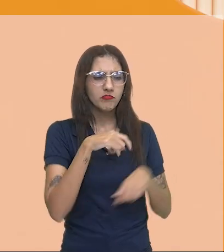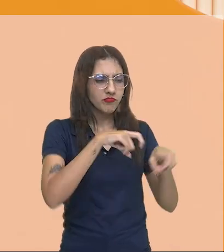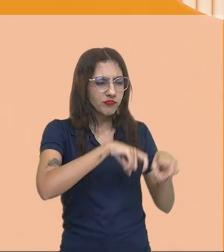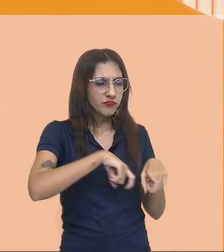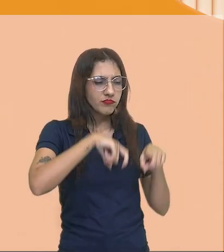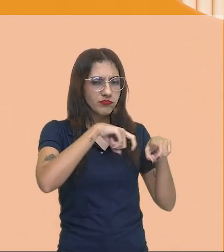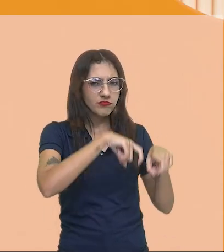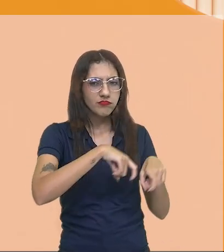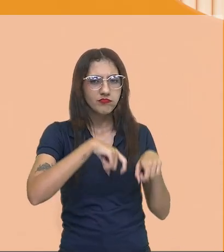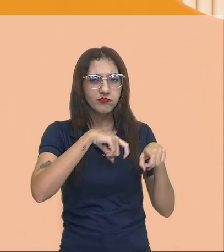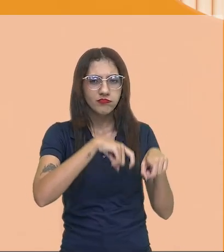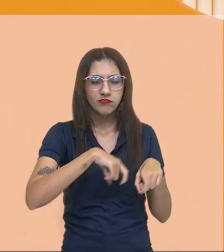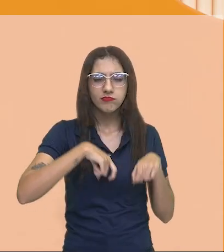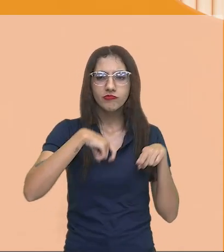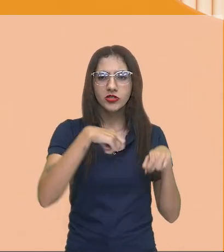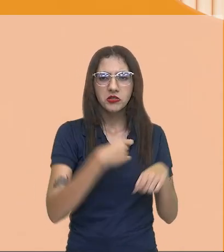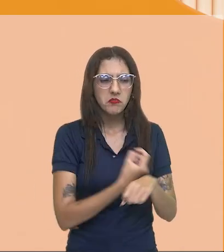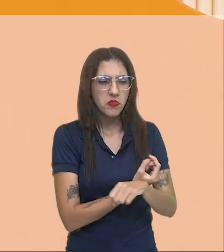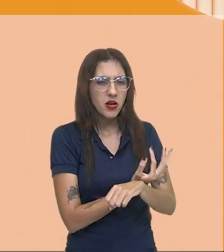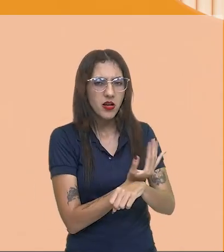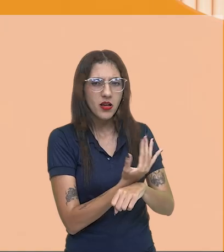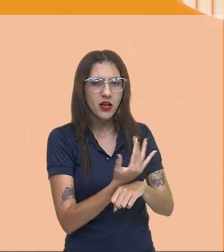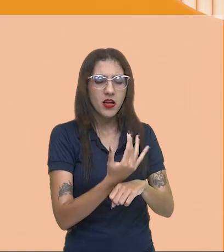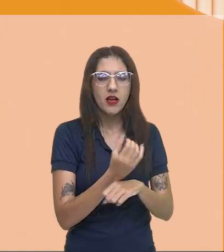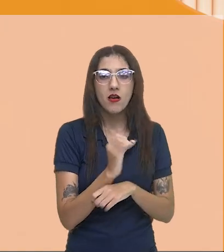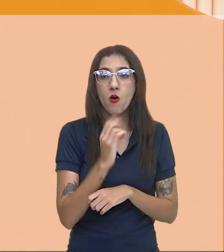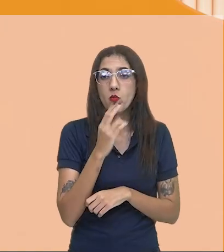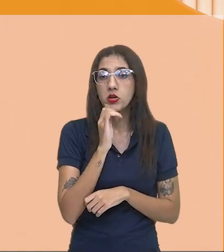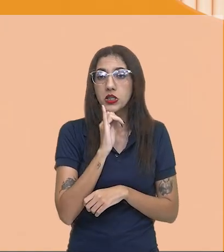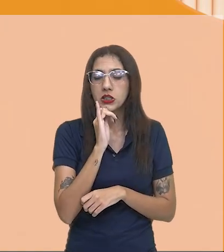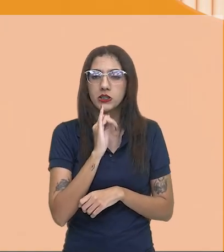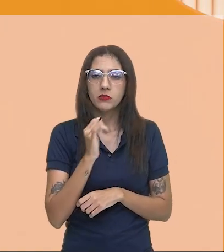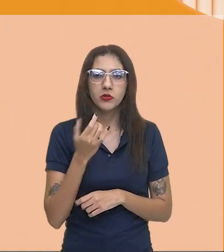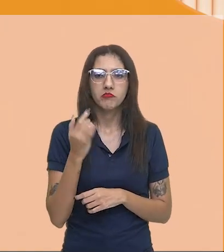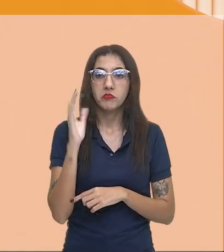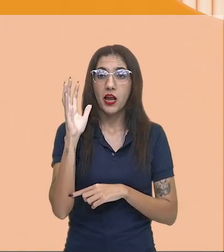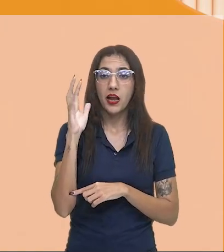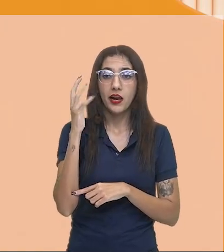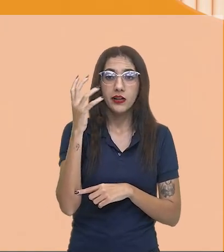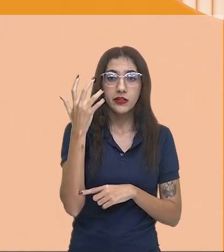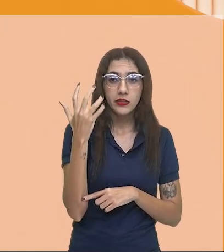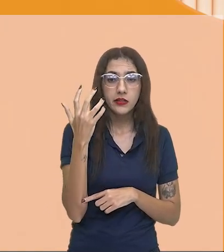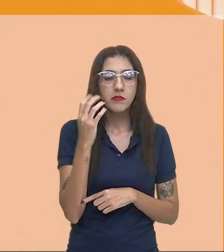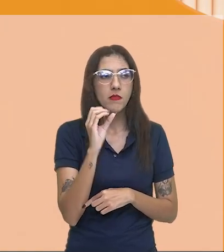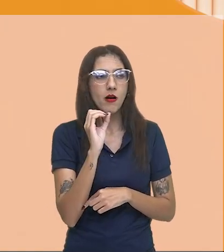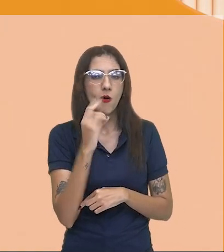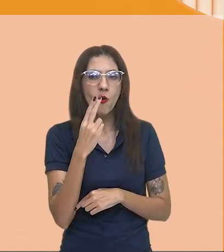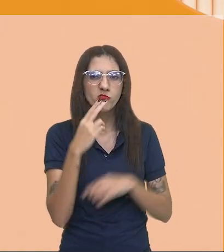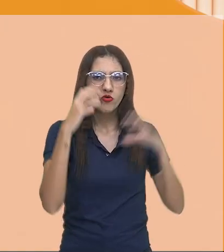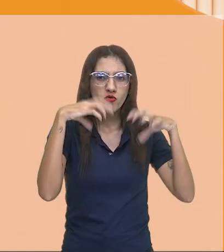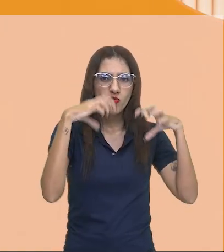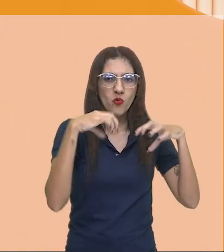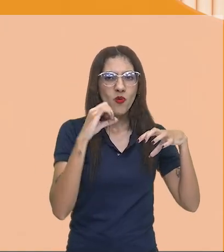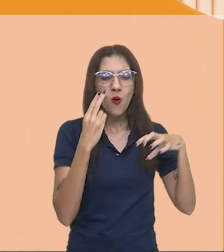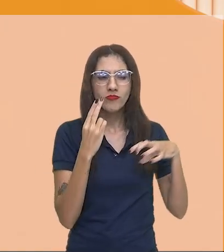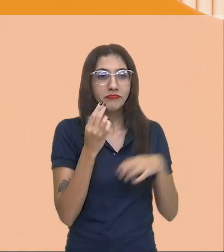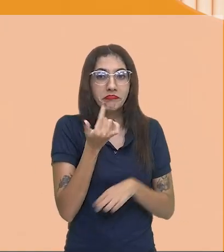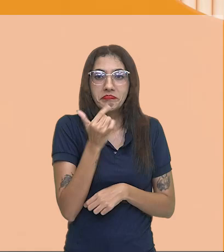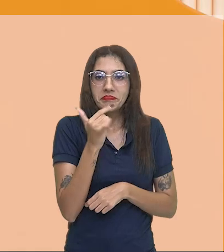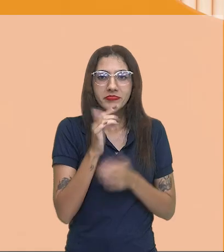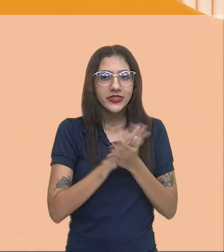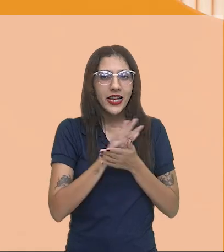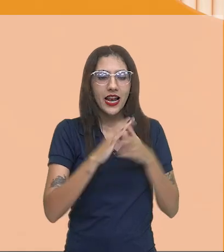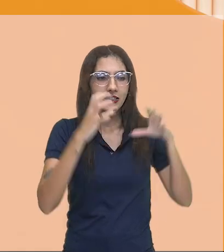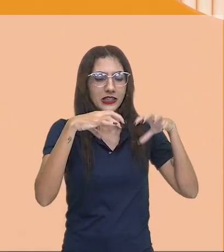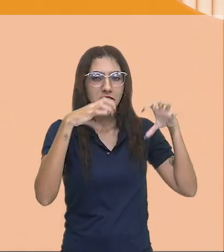café, por uma intempérie, por uma chuva muito forte, ou pela falta desta mesma chuva,